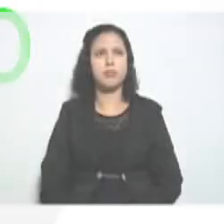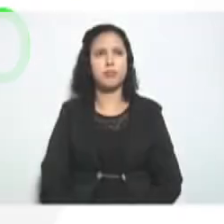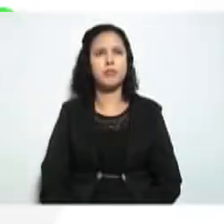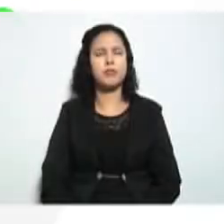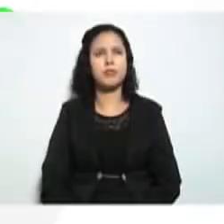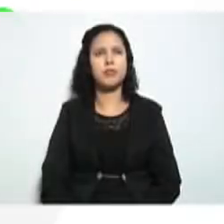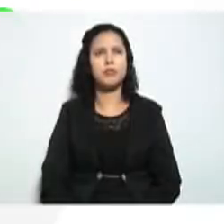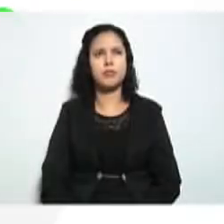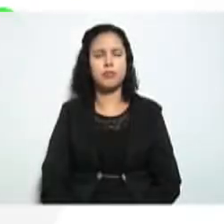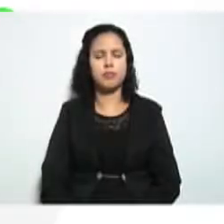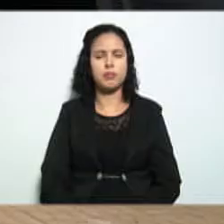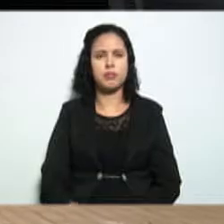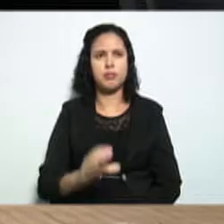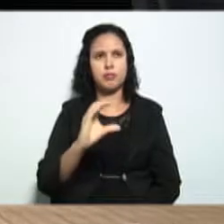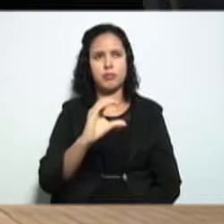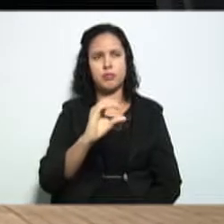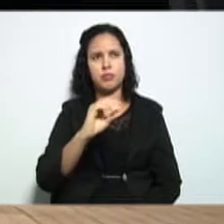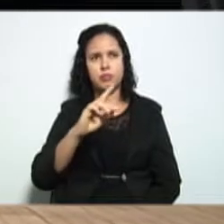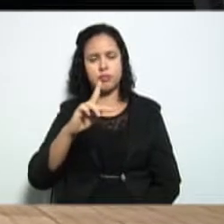Cooperativismo de crédito.